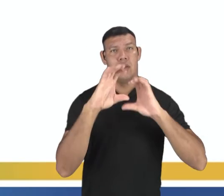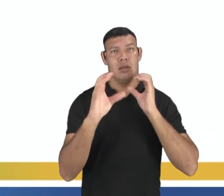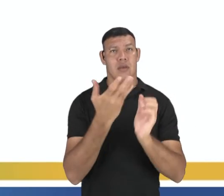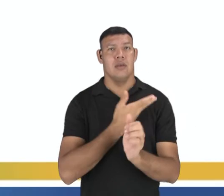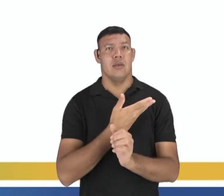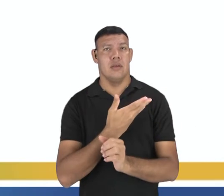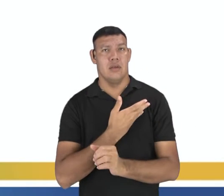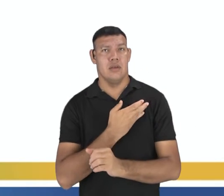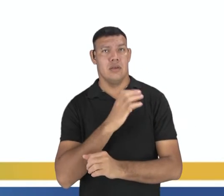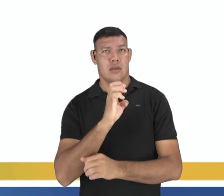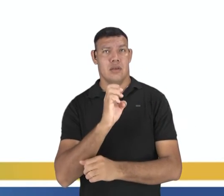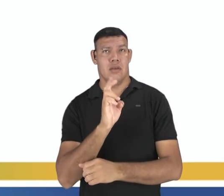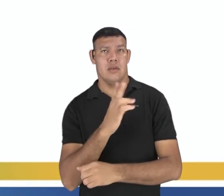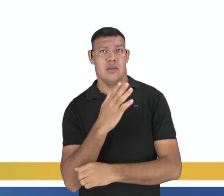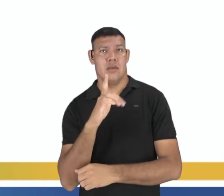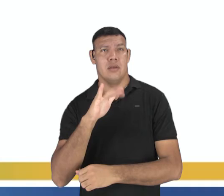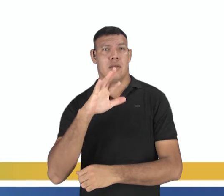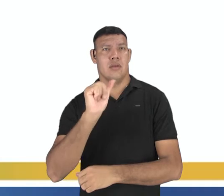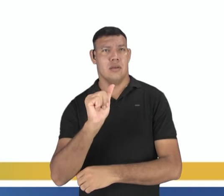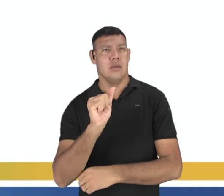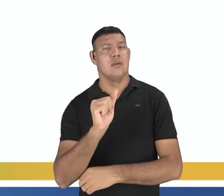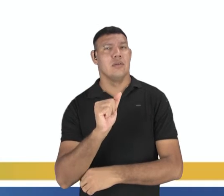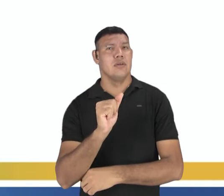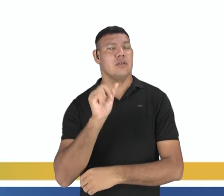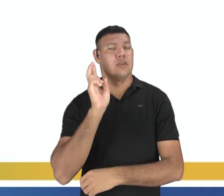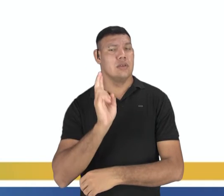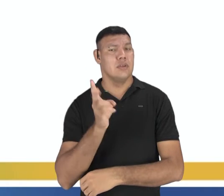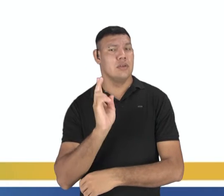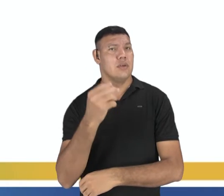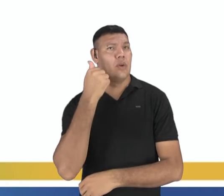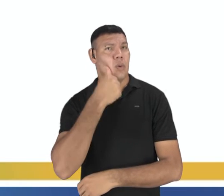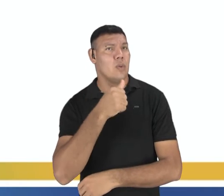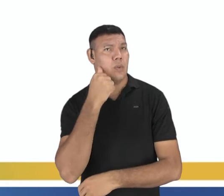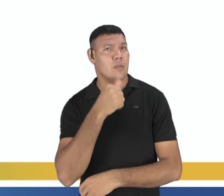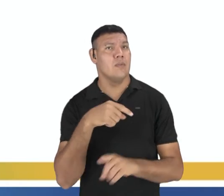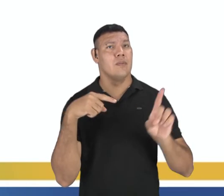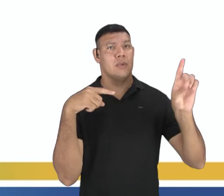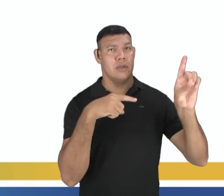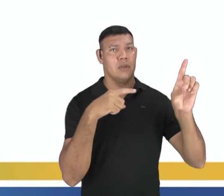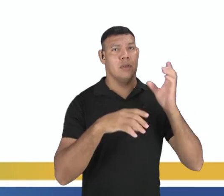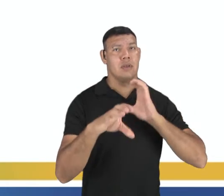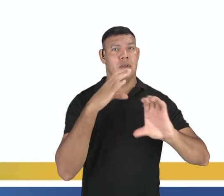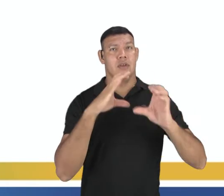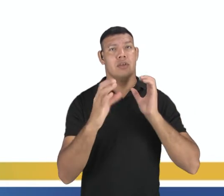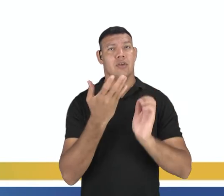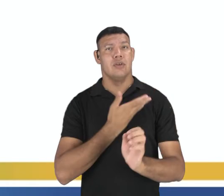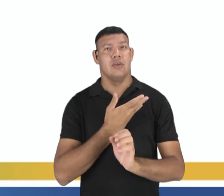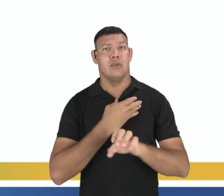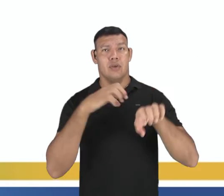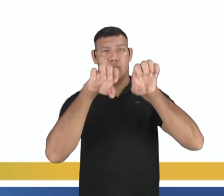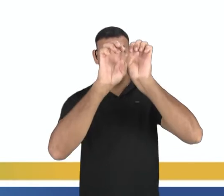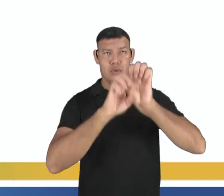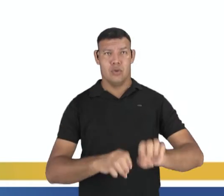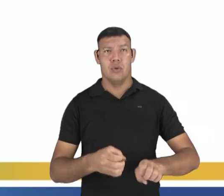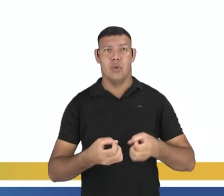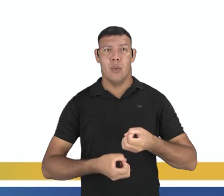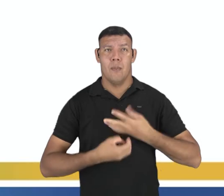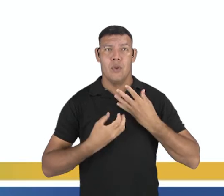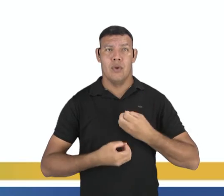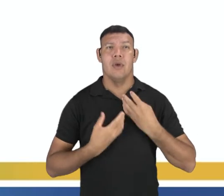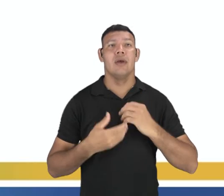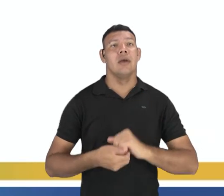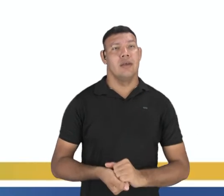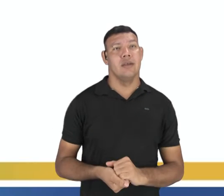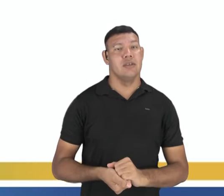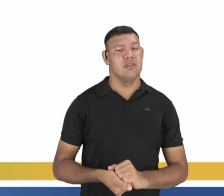têm estrutura poética complicada. Como vocês podem ver, qual a questão que está marcada aí? A letra C, né?